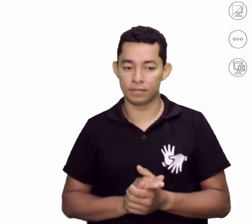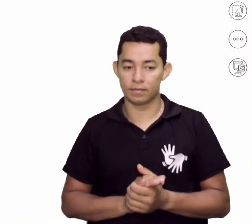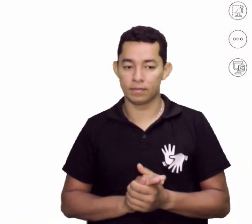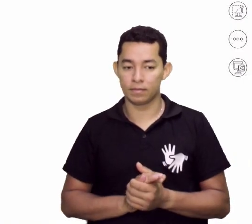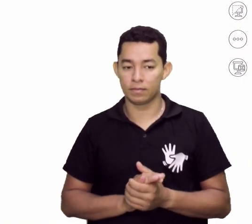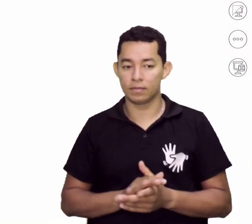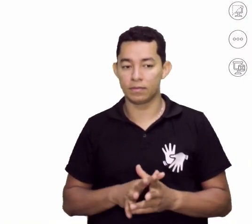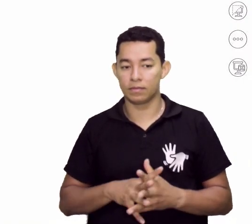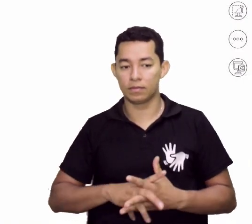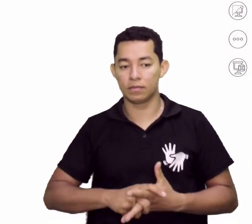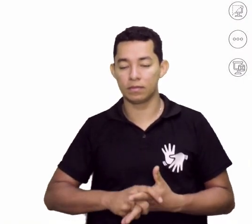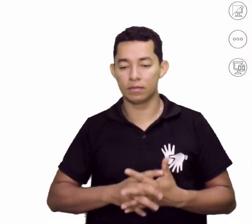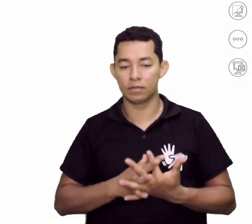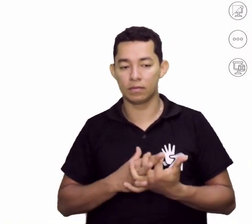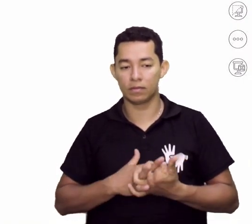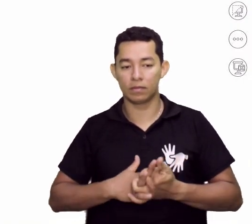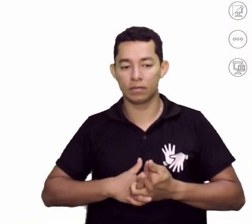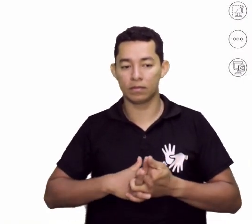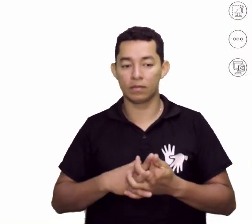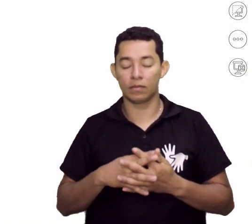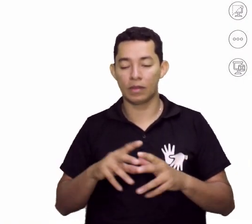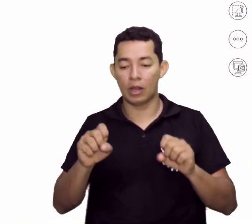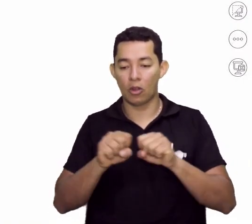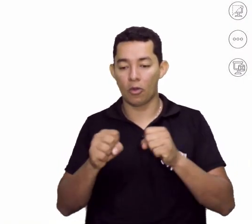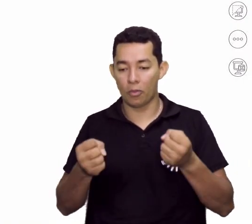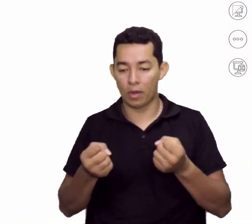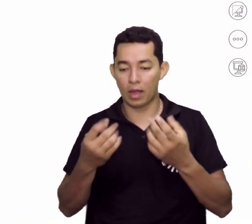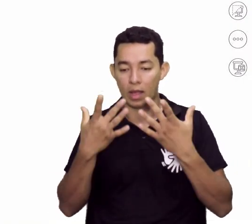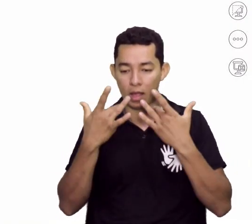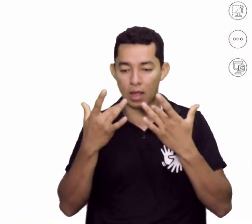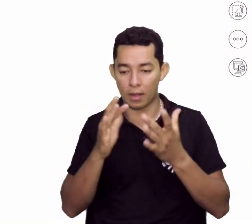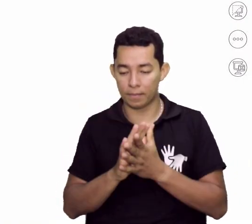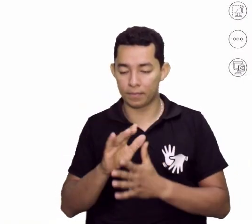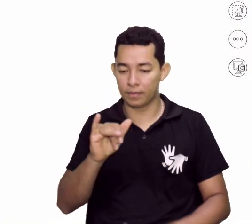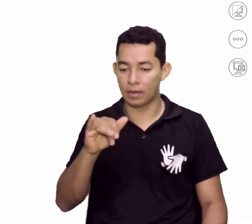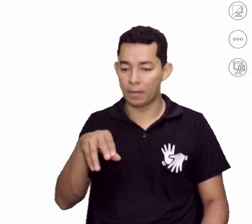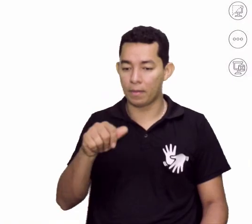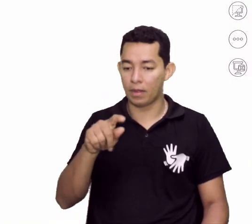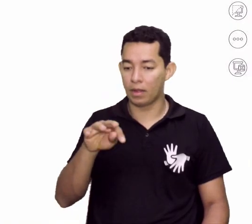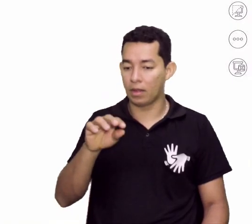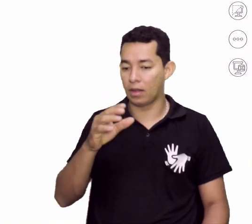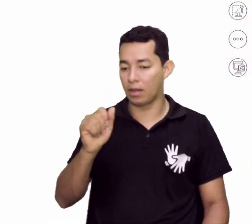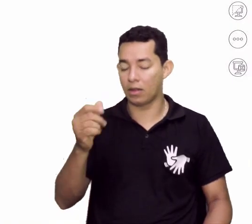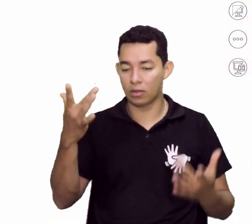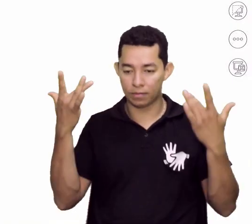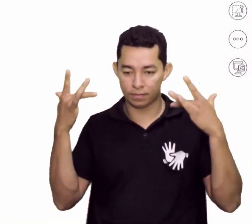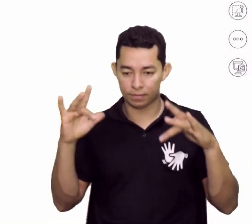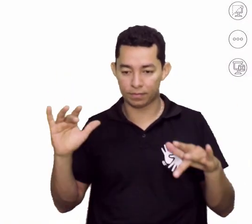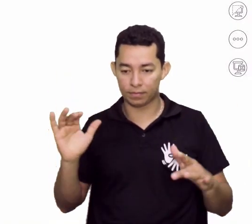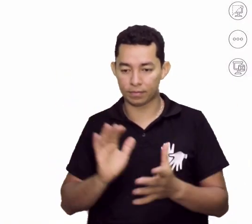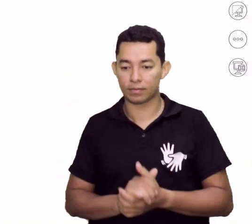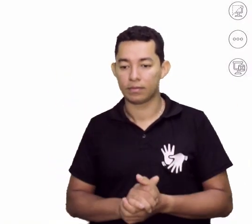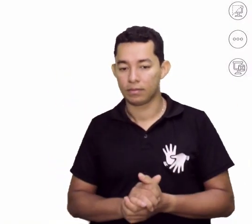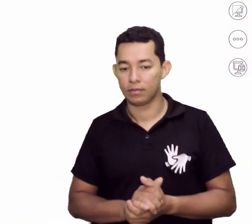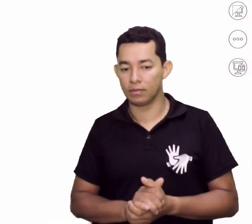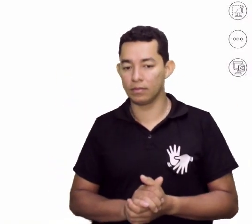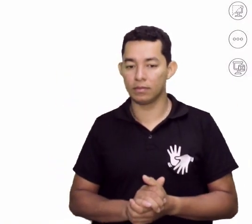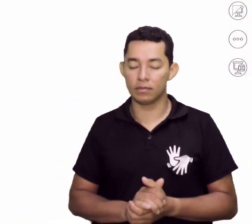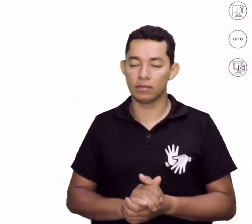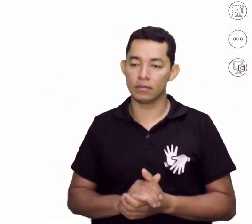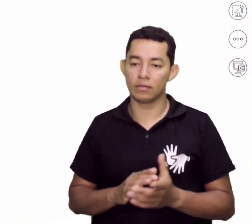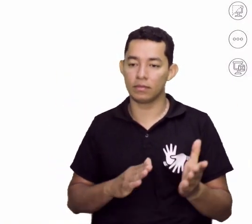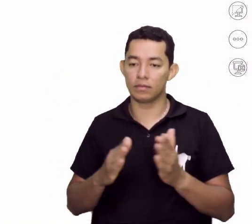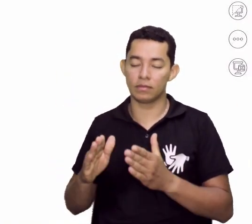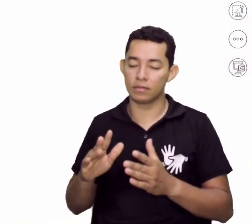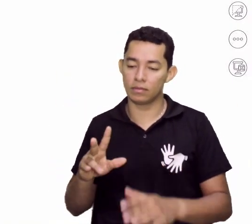romperam com a ideia de arte como imitação da natureza, passaram a valorizar as formas